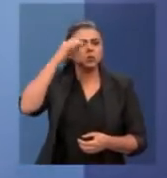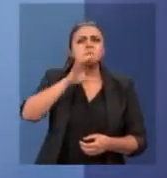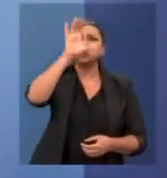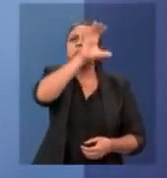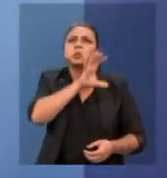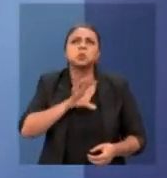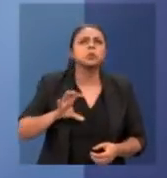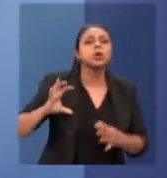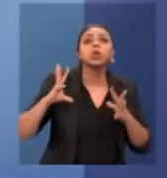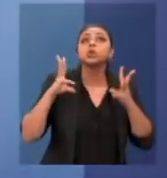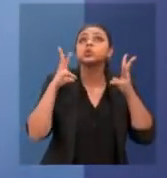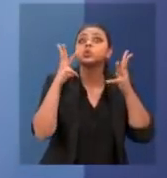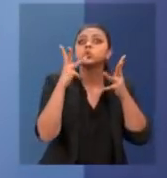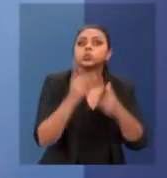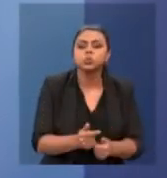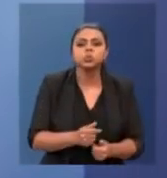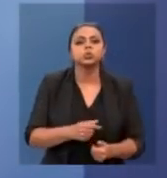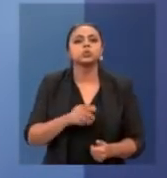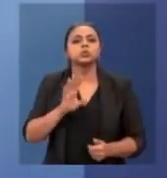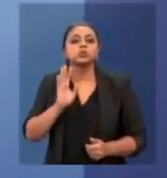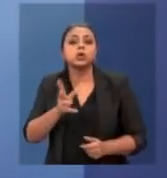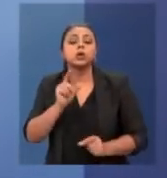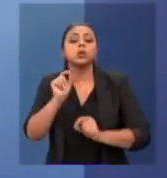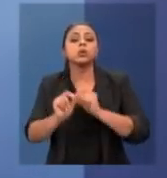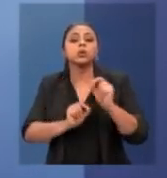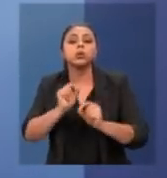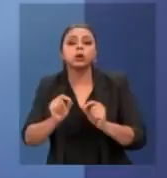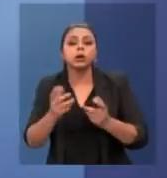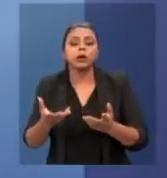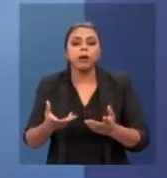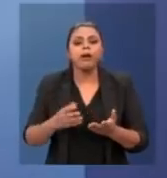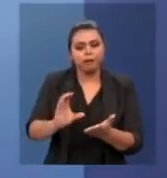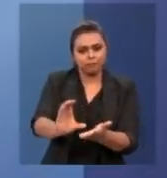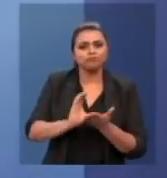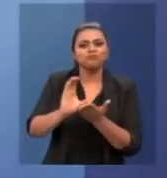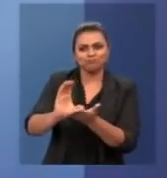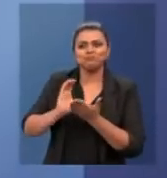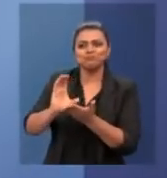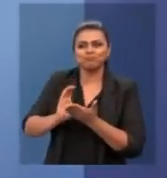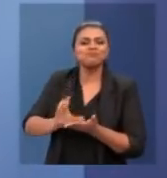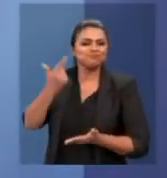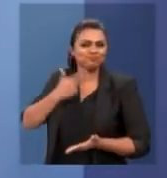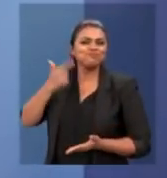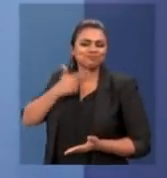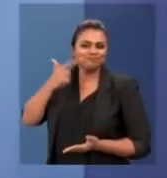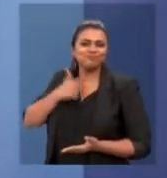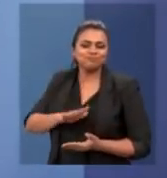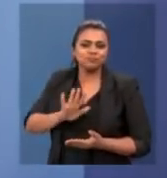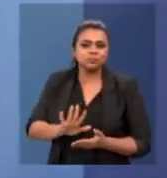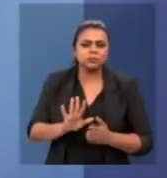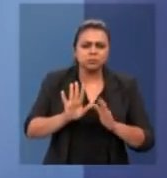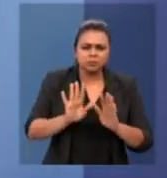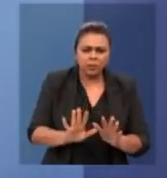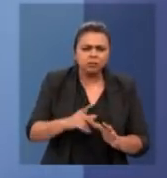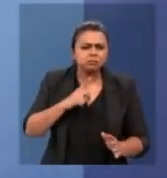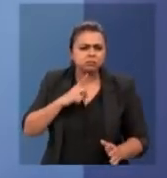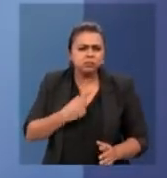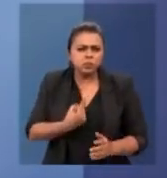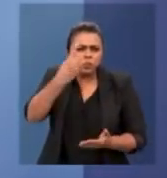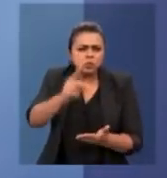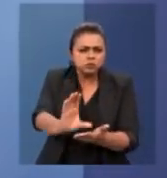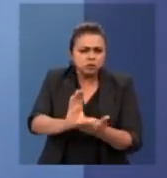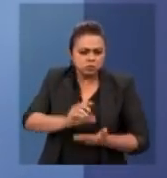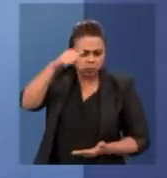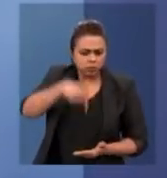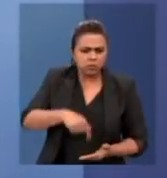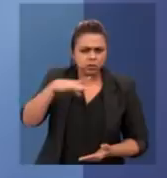na nenhum que não tenha a investimento que não sendo bem federal mas se há um investimento que no espírito